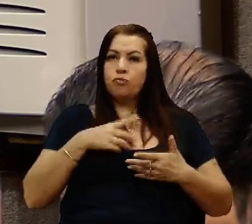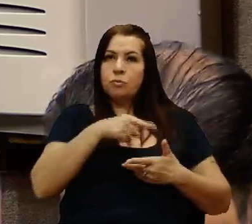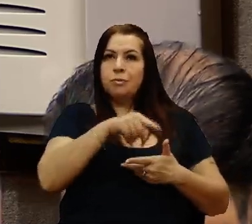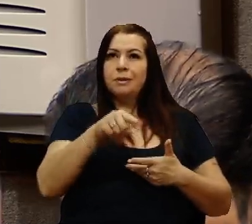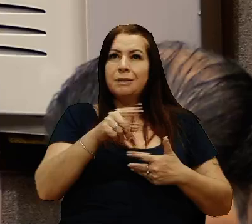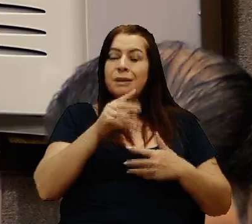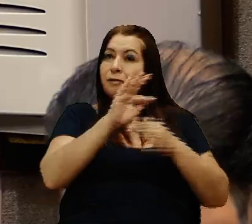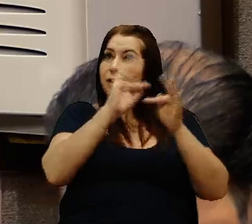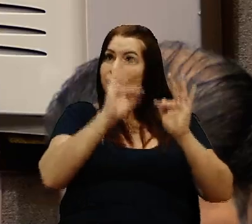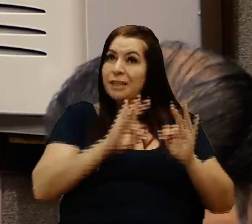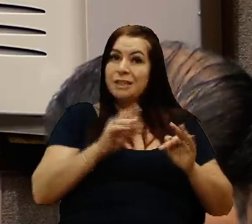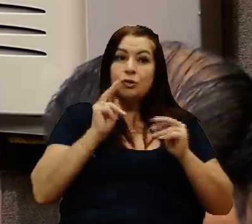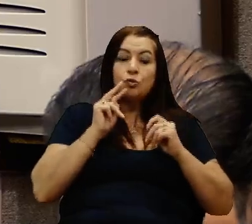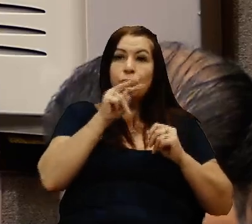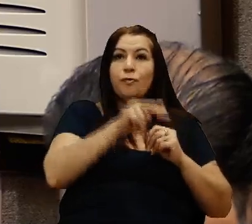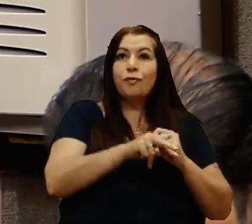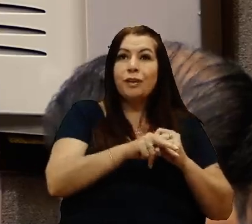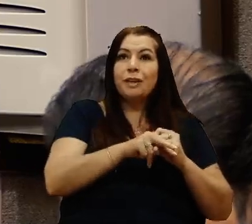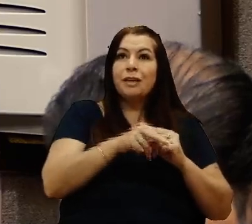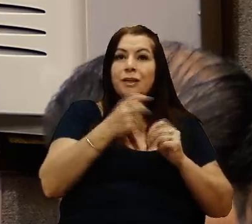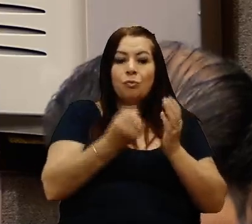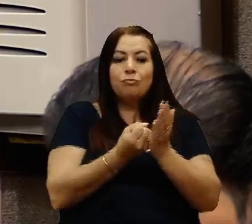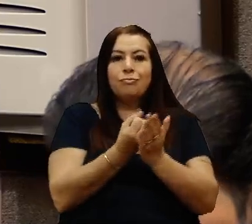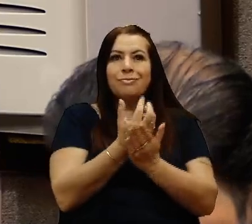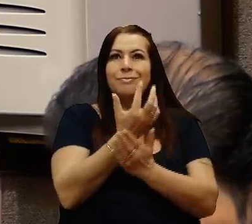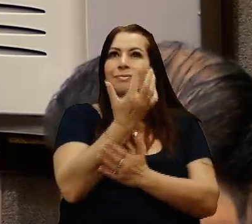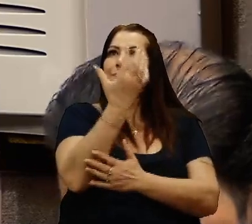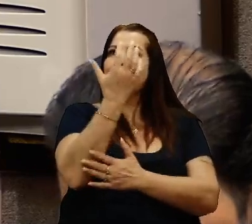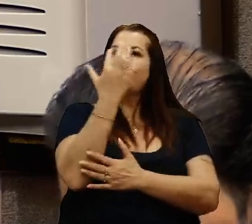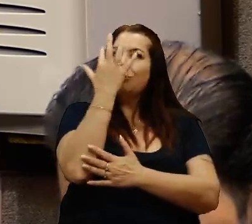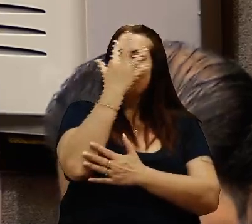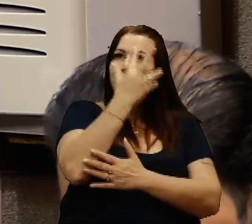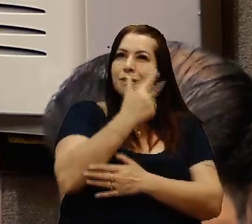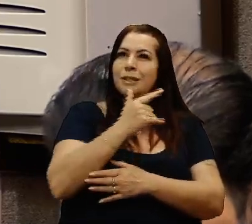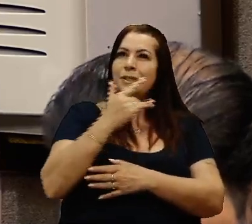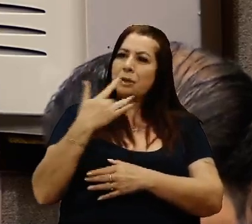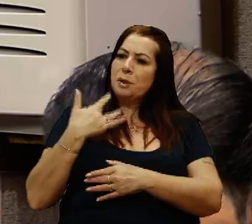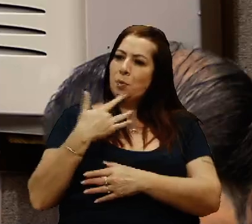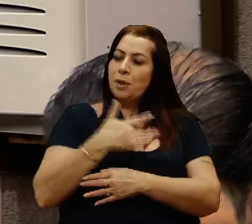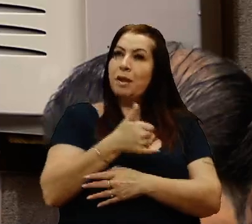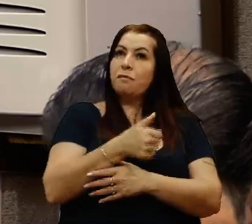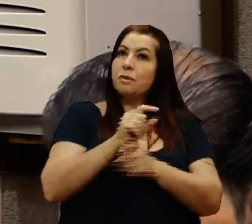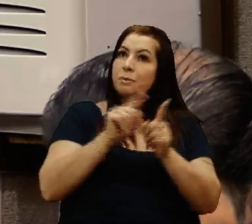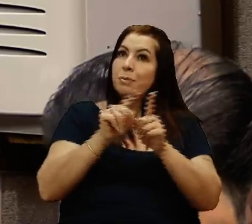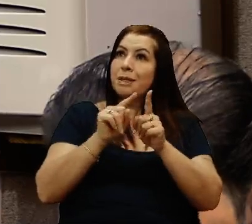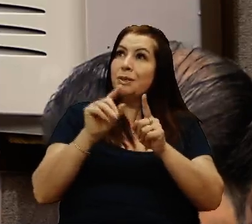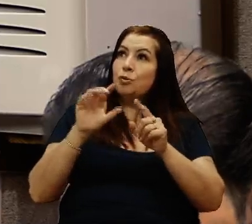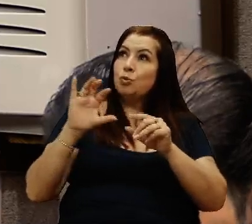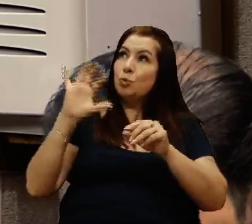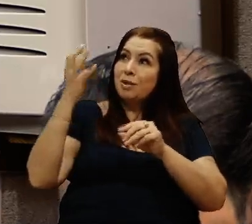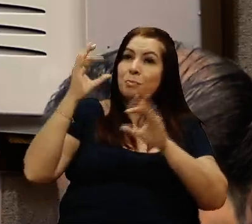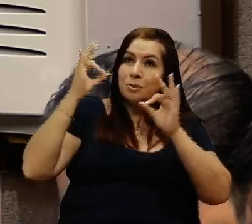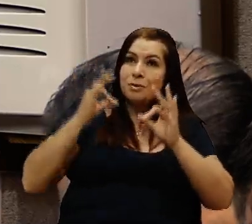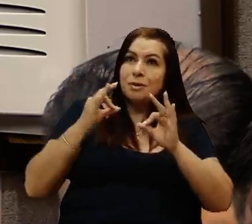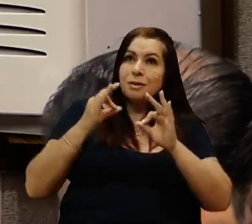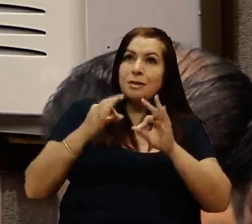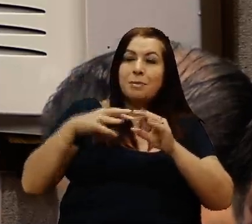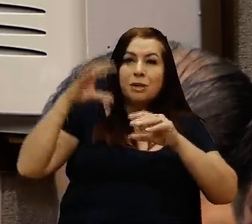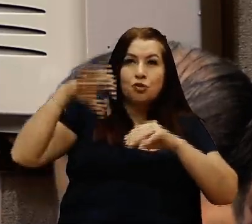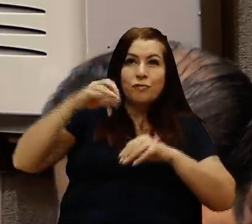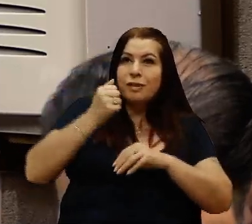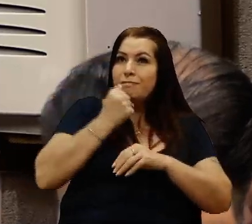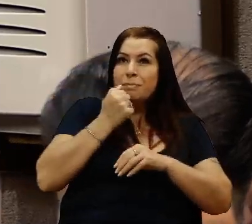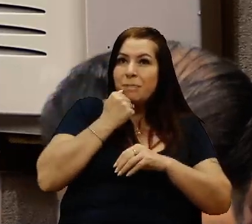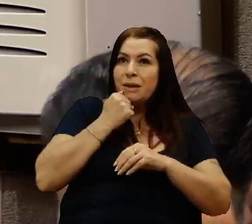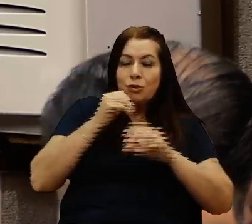de tu ver a tua planta crescendo, bonita, sadia, nas condições ideais. Mas se cai uma chuva de pedra naquele meu milho lá